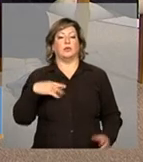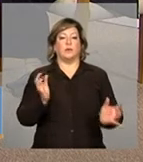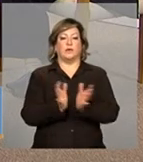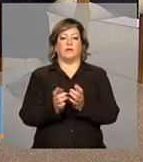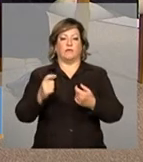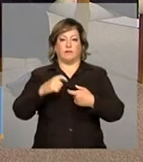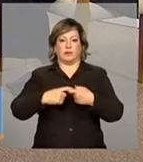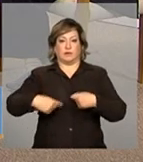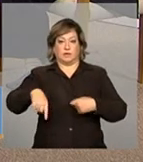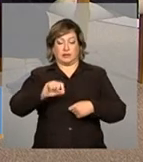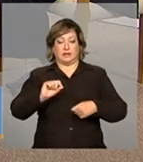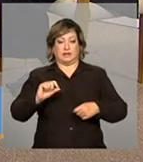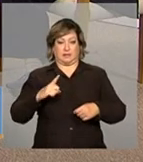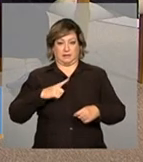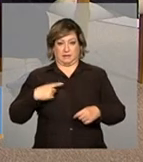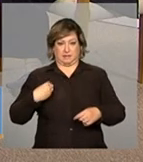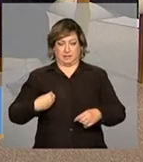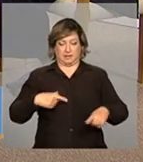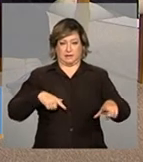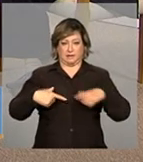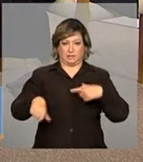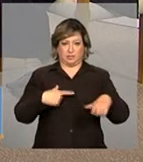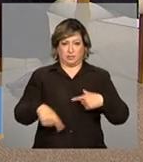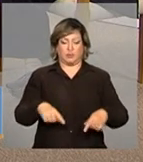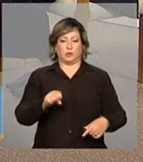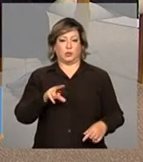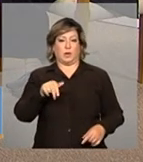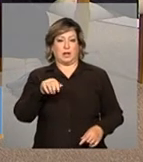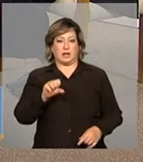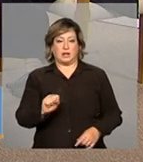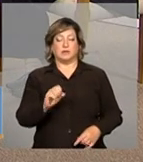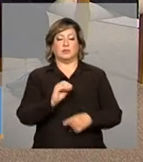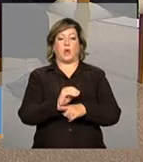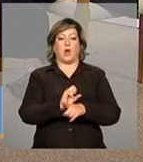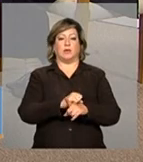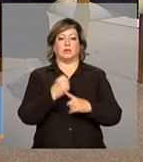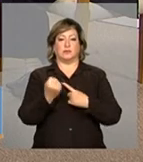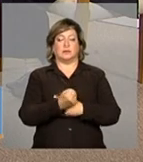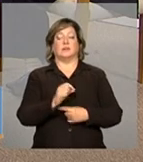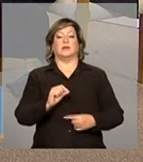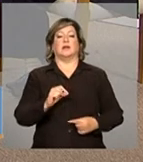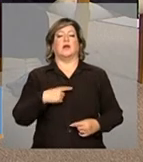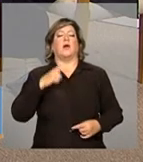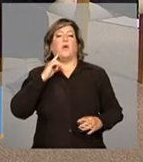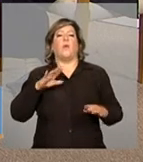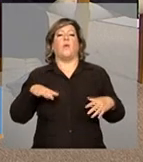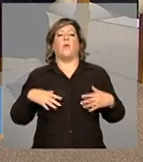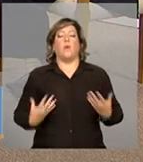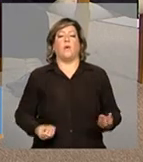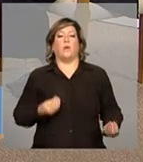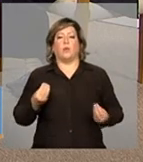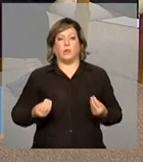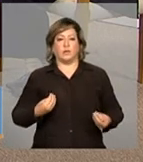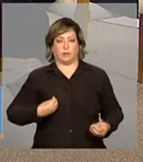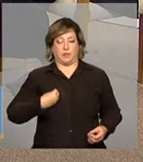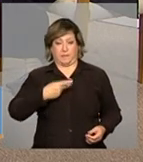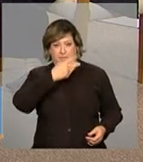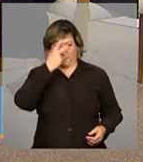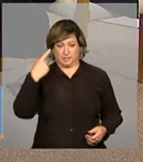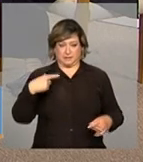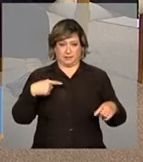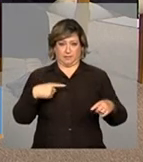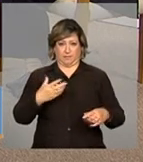serviços socioassistenciais na gestão do suas qual a referência para os sessenta por cento de funcionários públicos